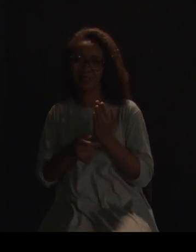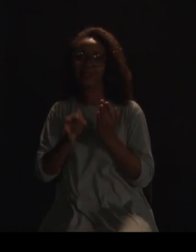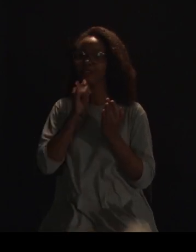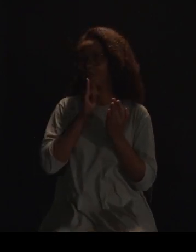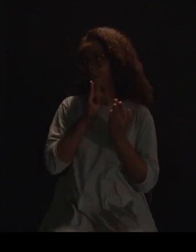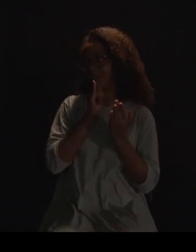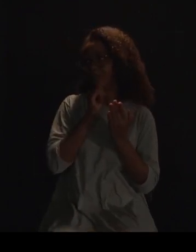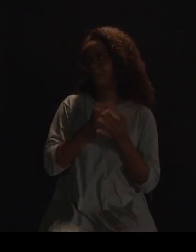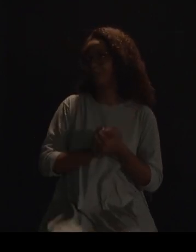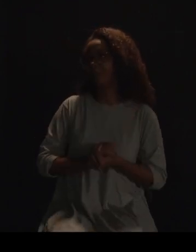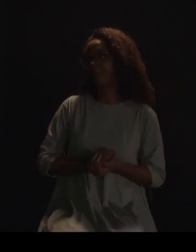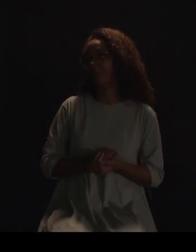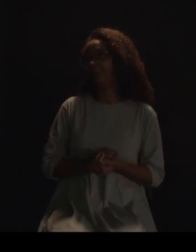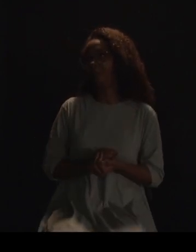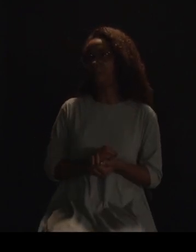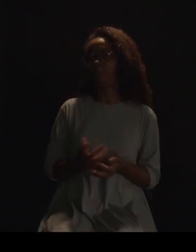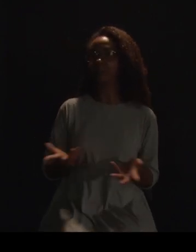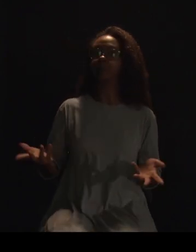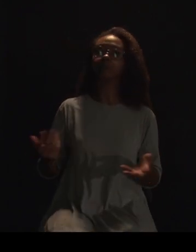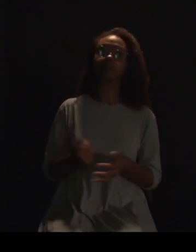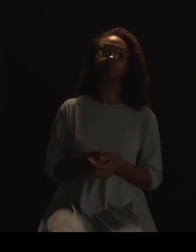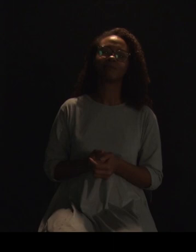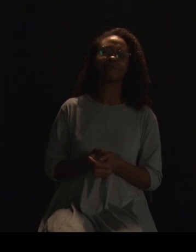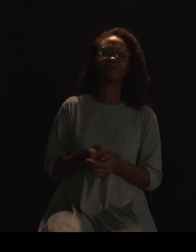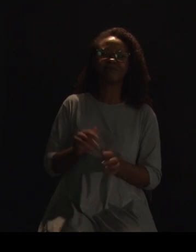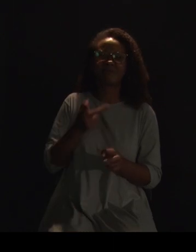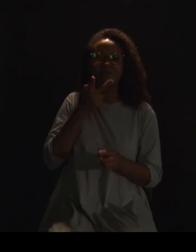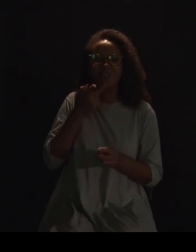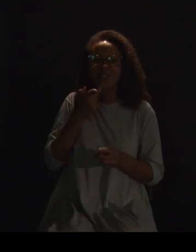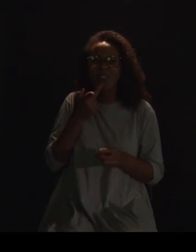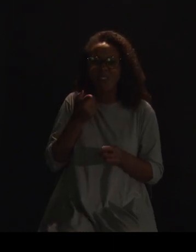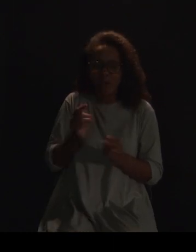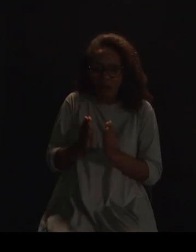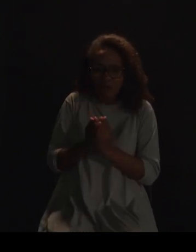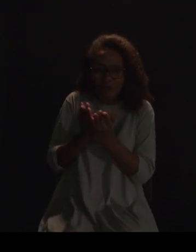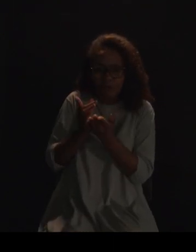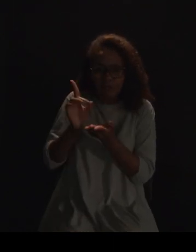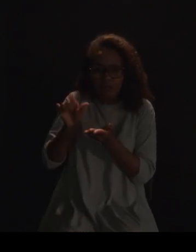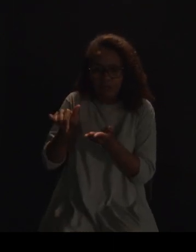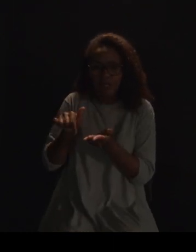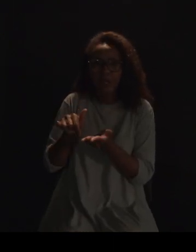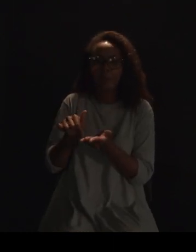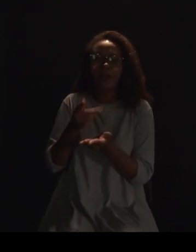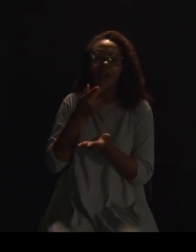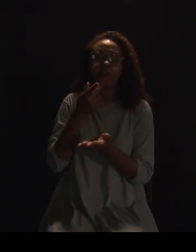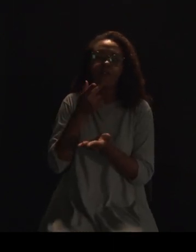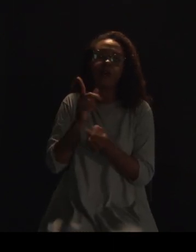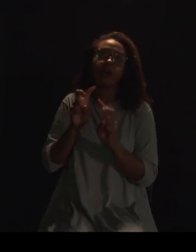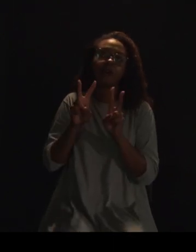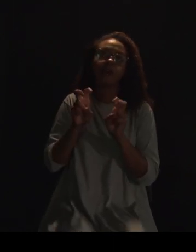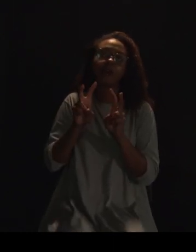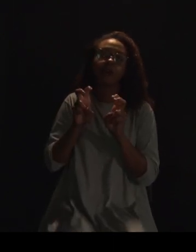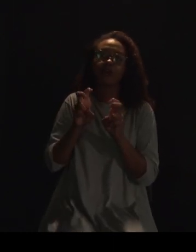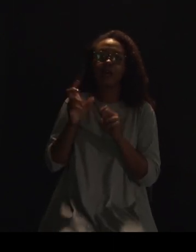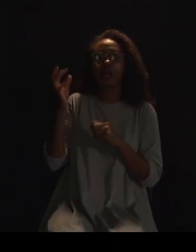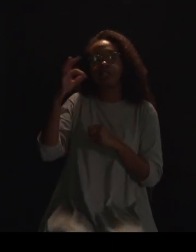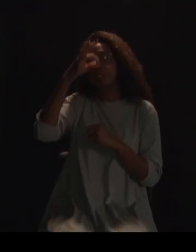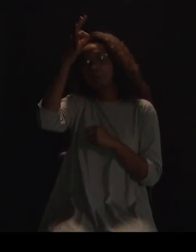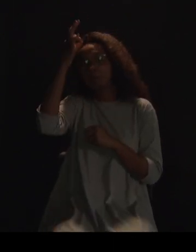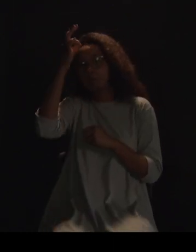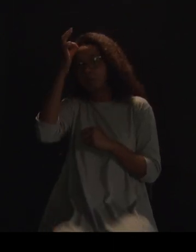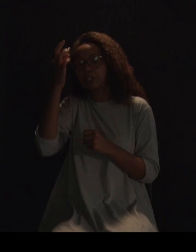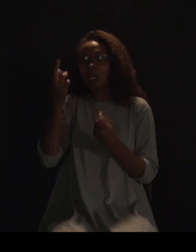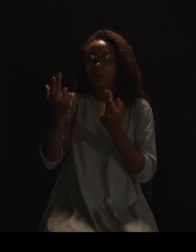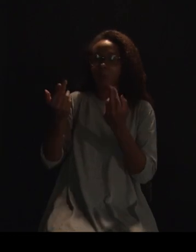exemplo é o da bíblia que o espírito santo é como fogo